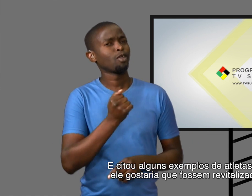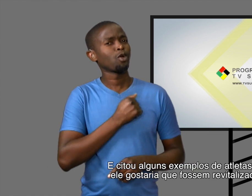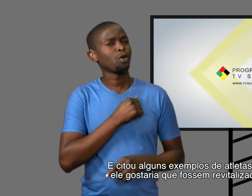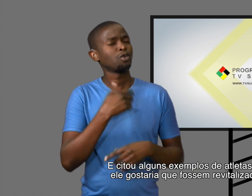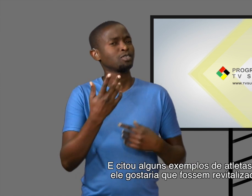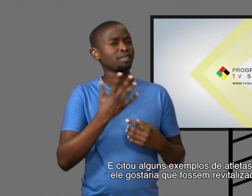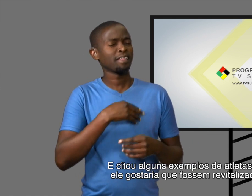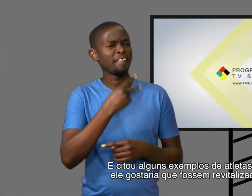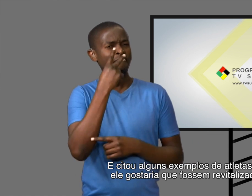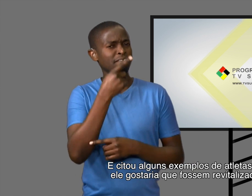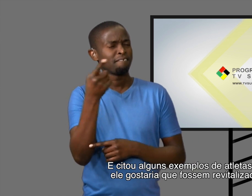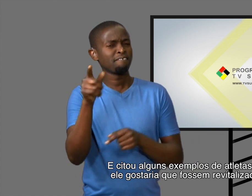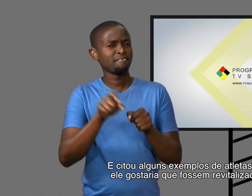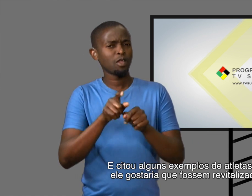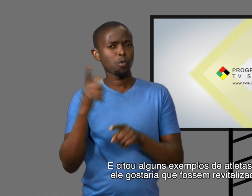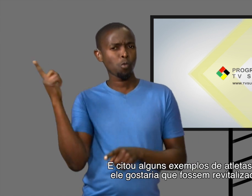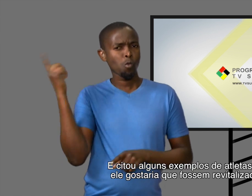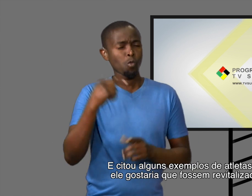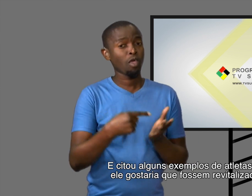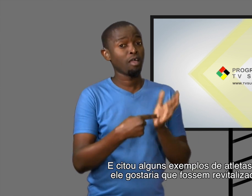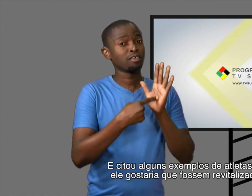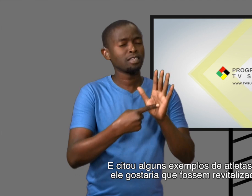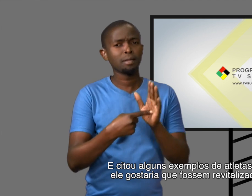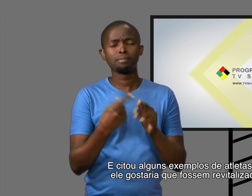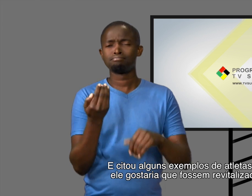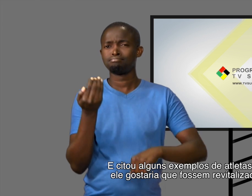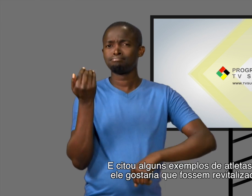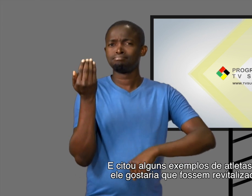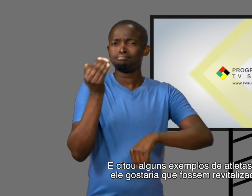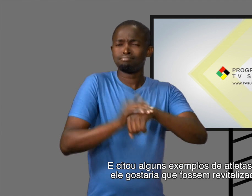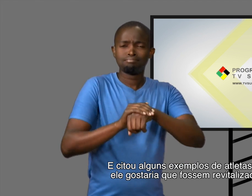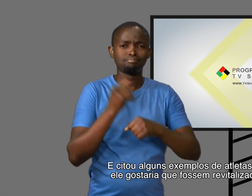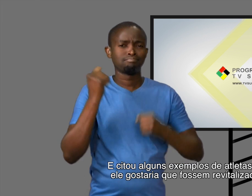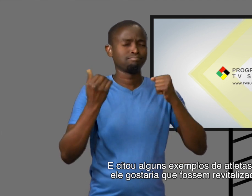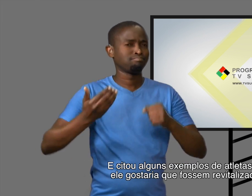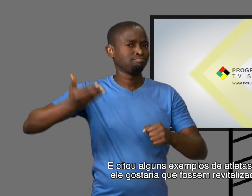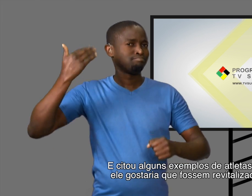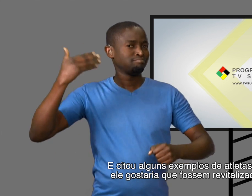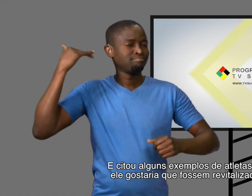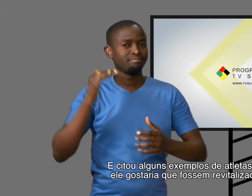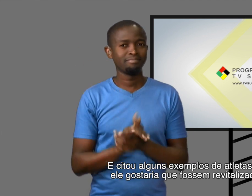E citou alguns exemplos de atletas que ele gostaria que fossem revitalizados.